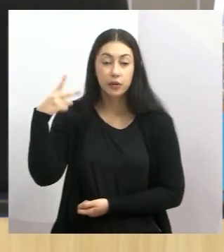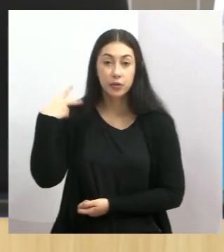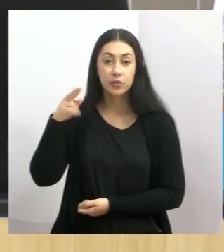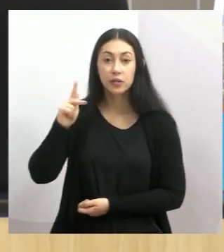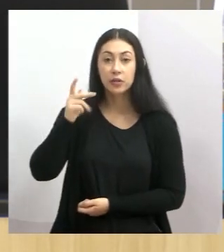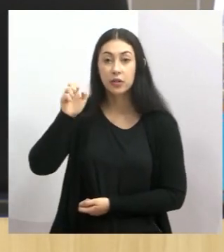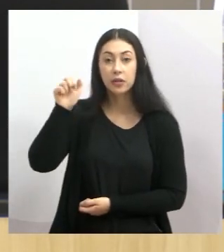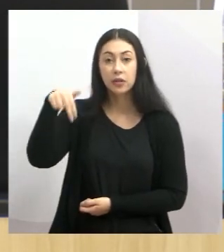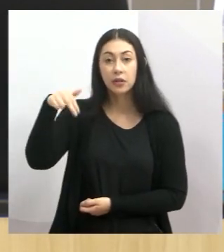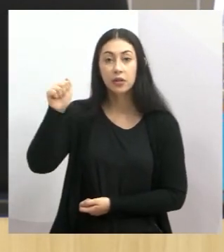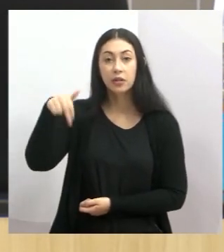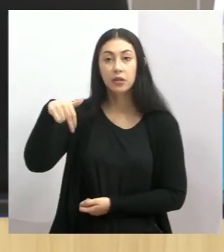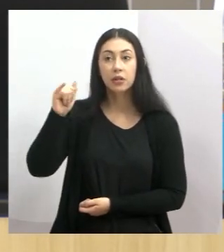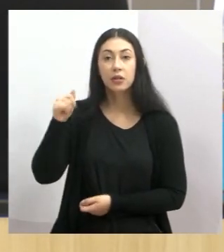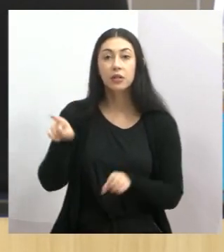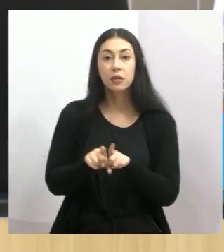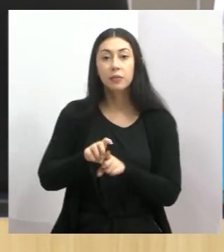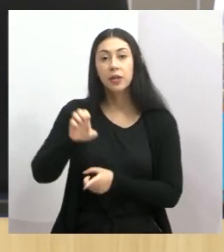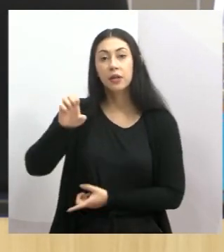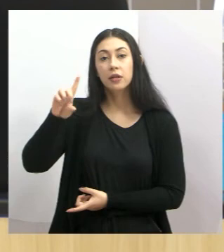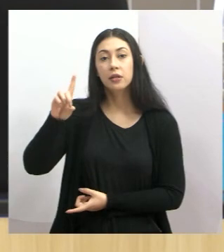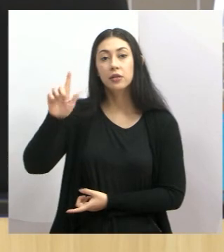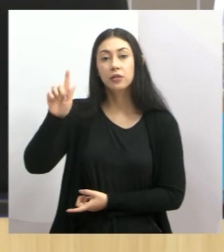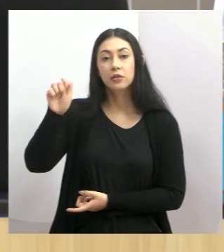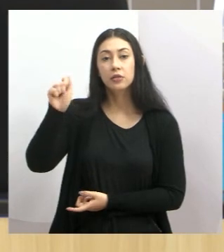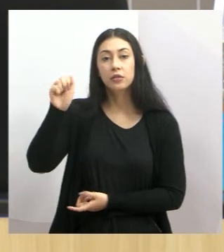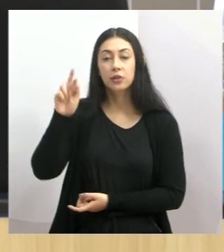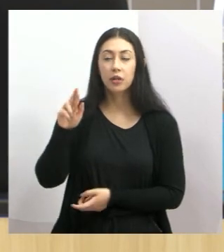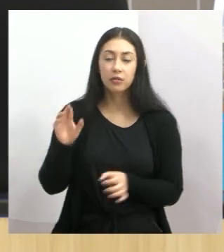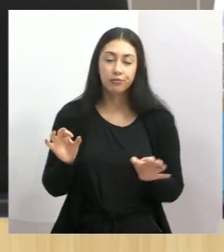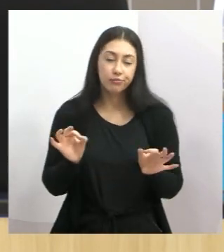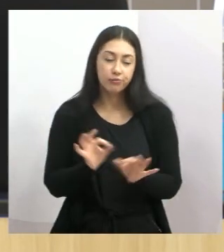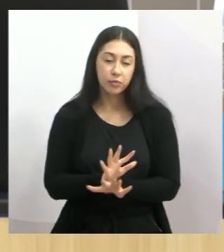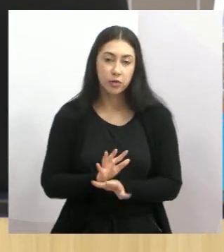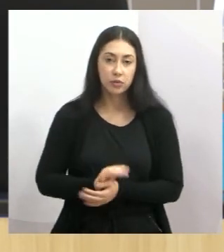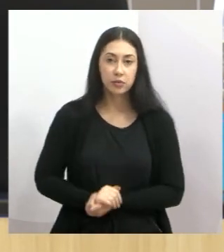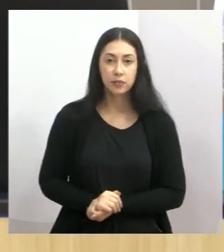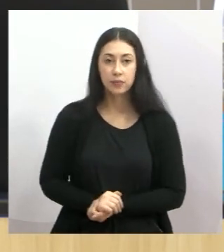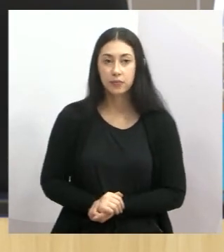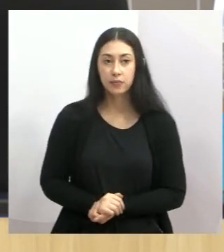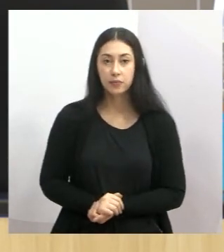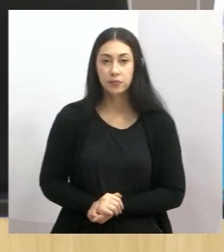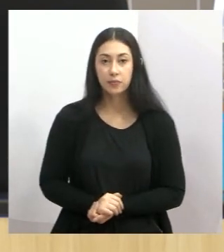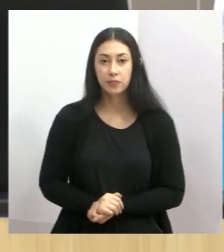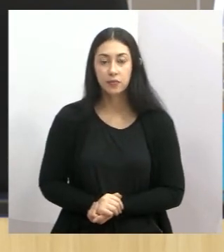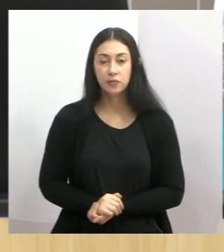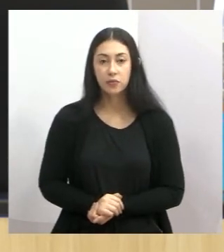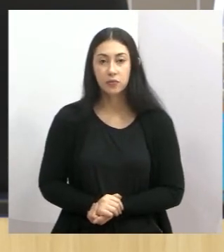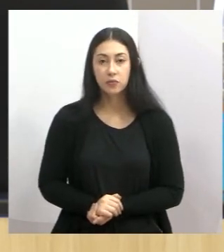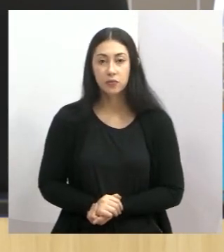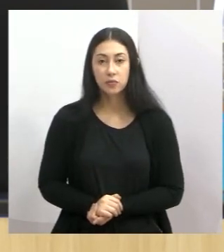Ernani Barreto Edgar Sasaki não temos mais votos de pesar